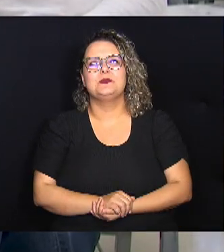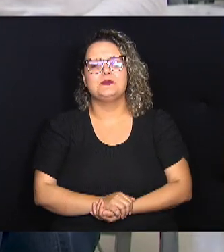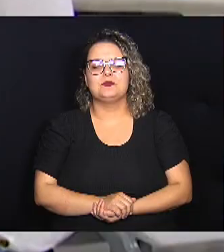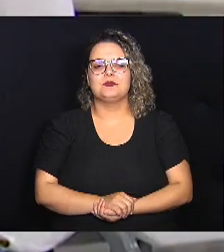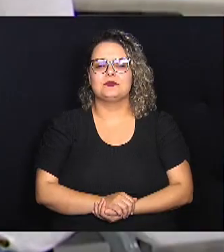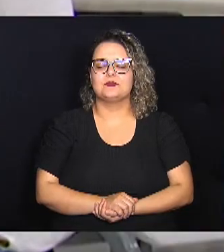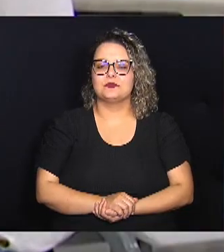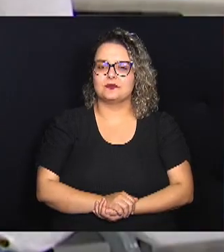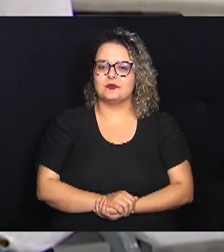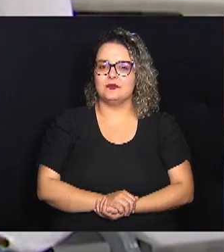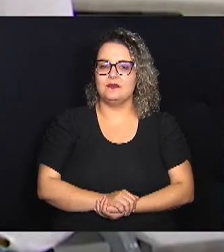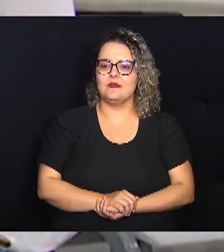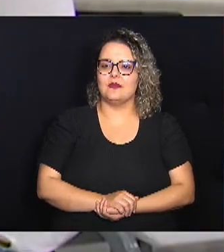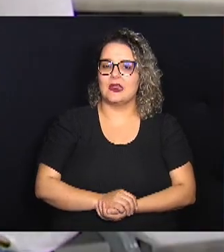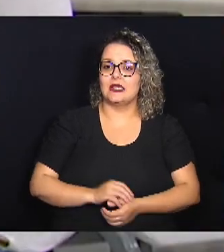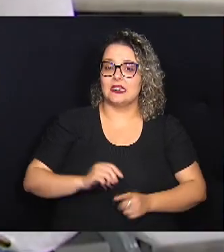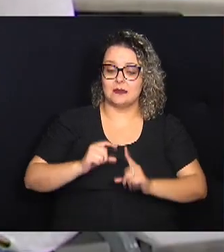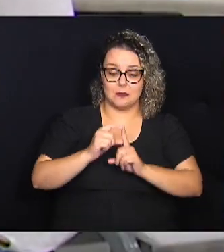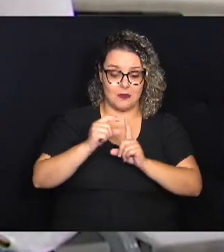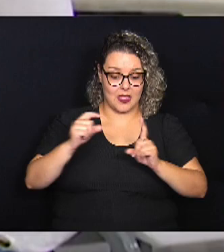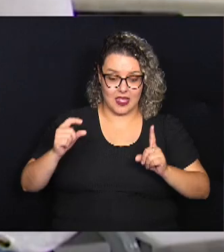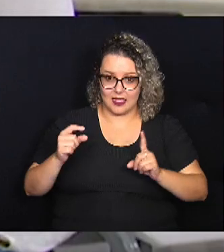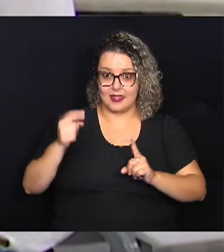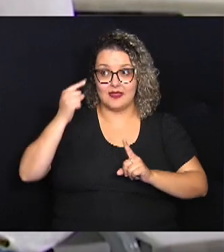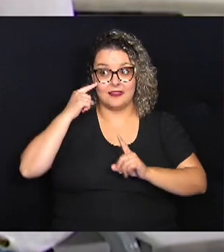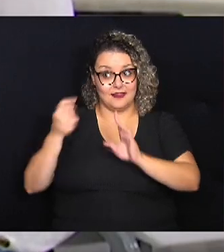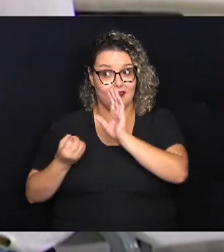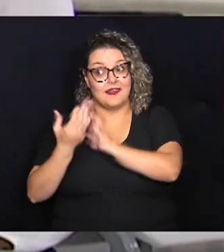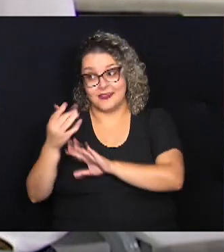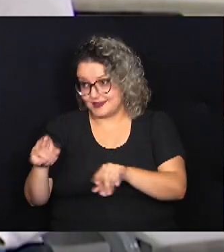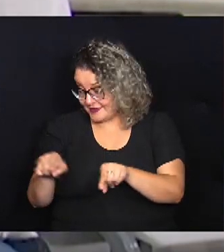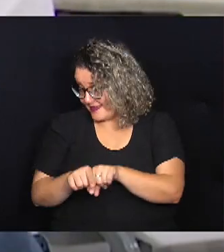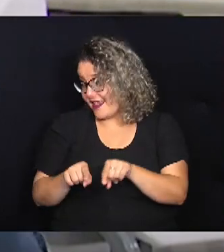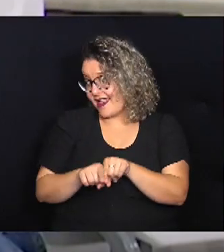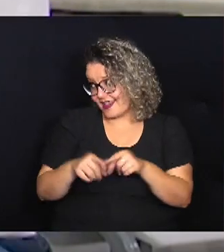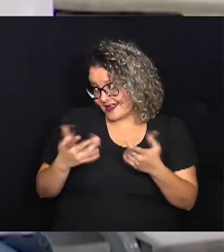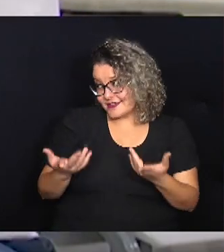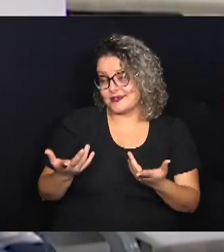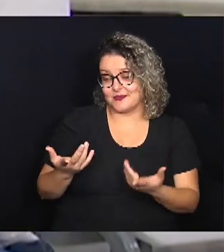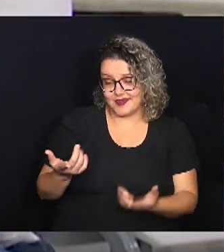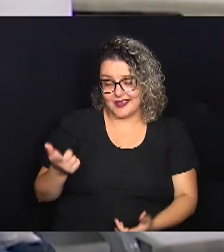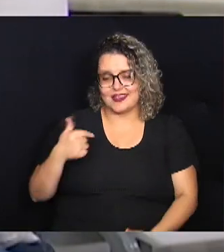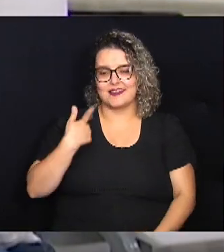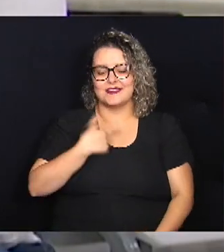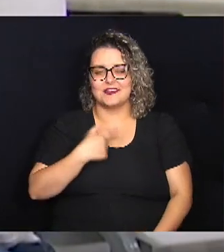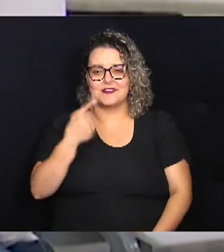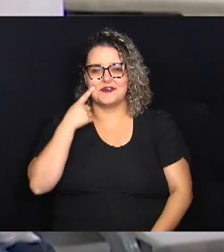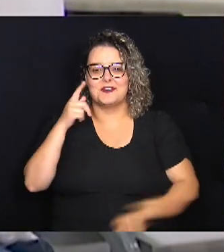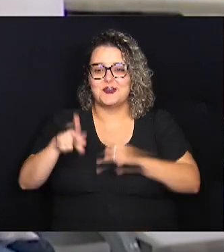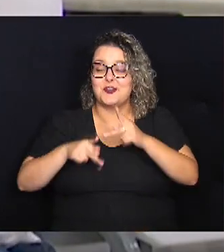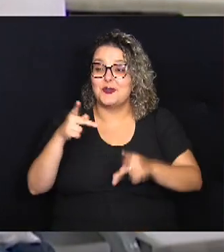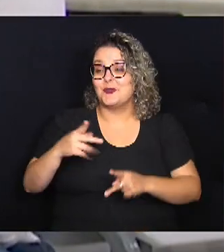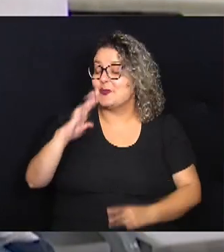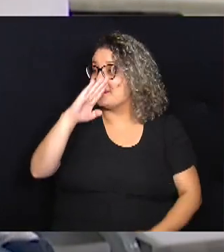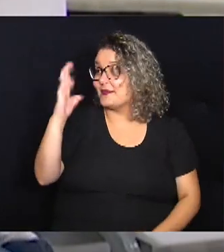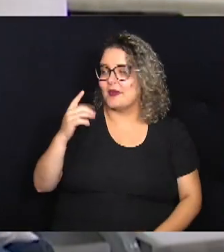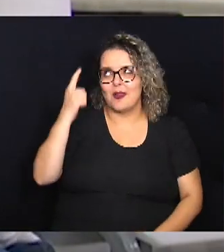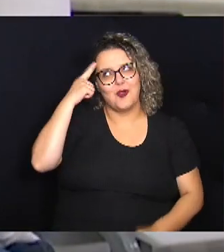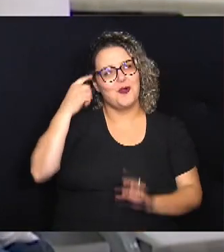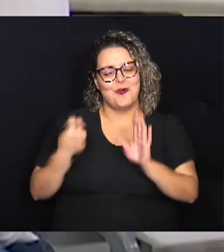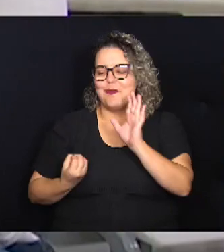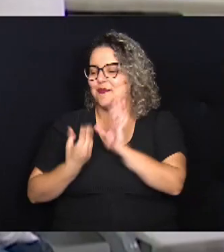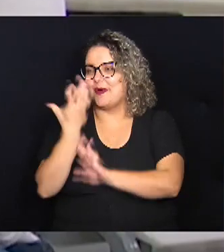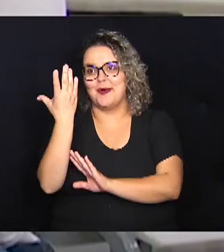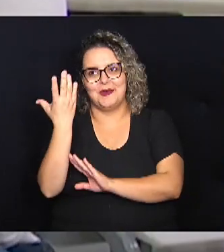na circulação dessas expressões tem muita criatividade também, né? A gente vê que o povo brasileiro é muito criativo